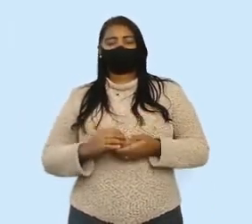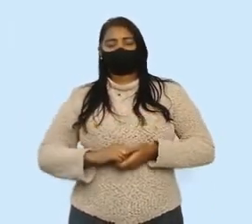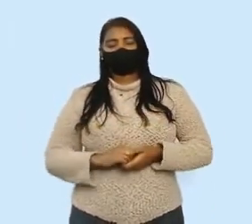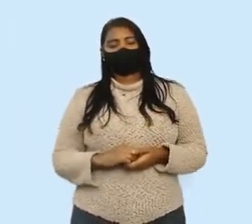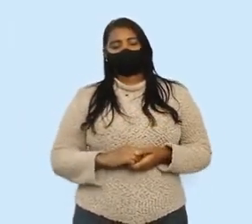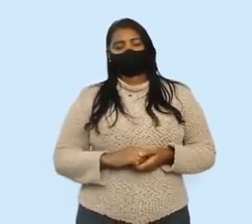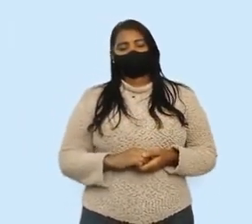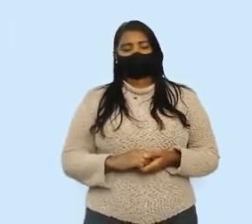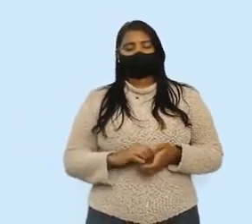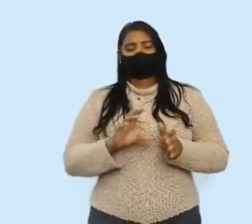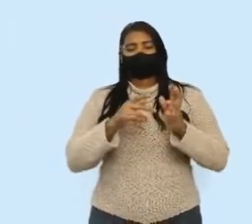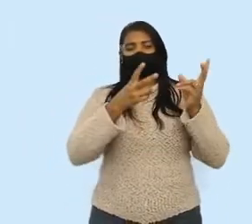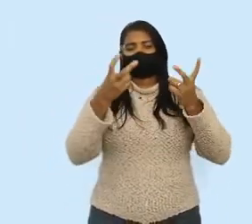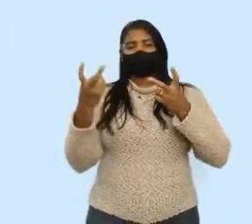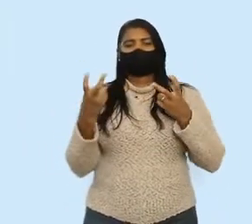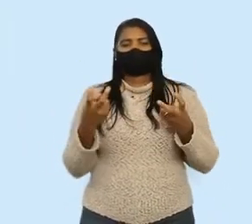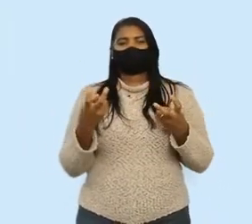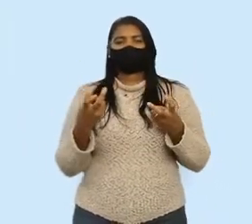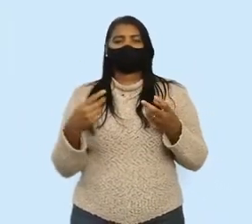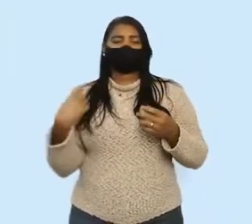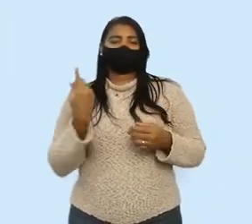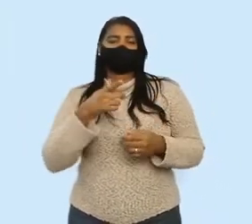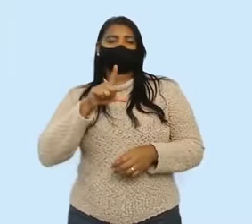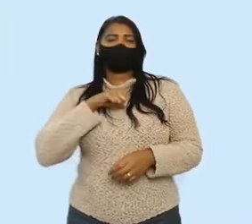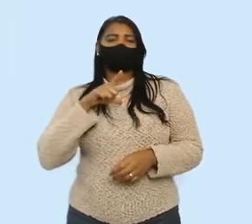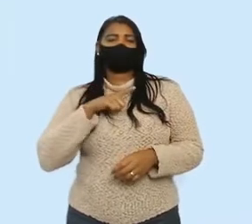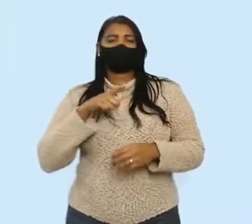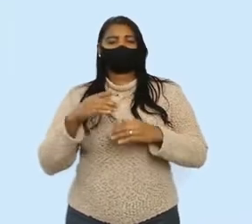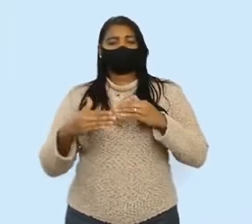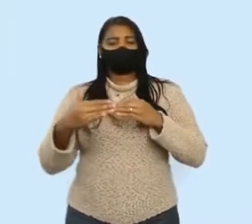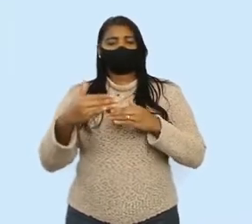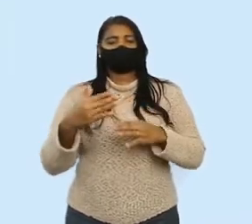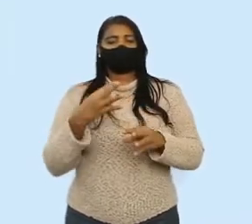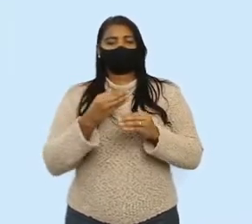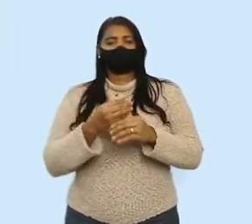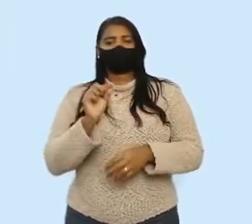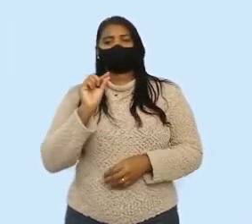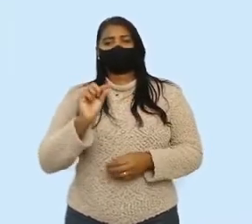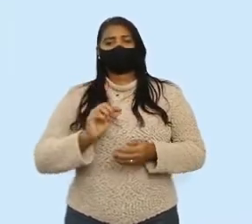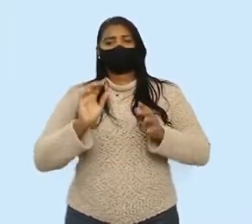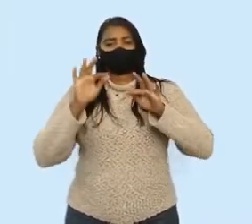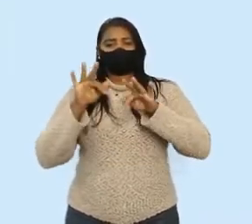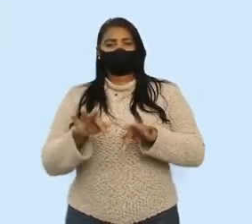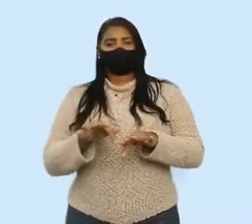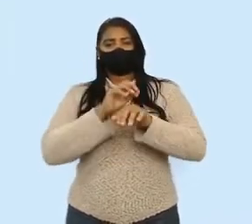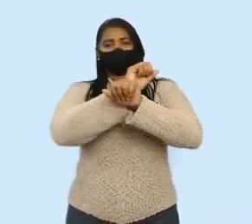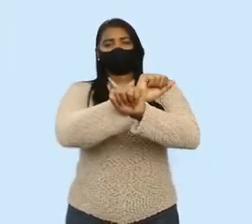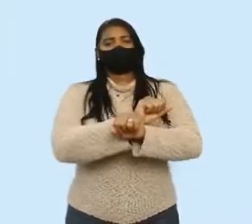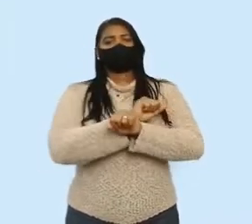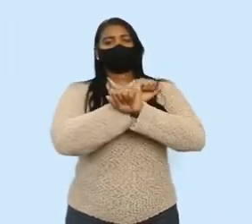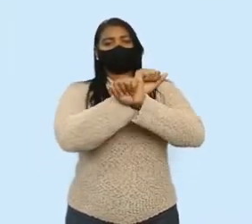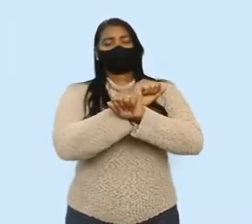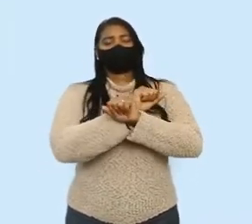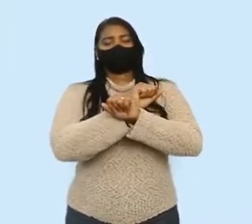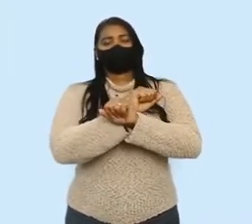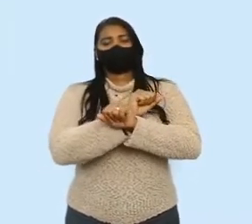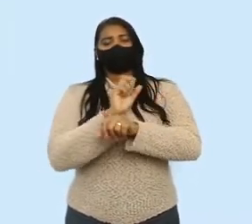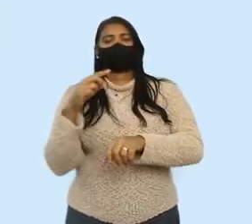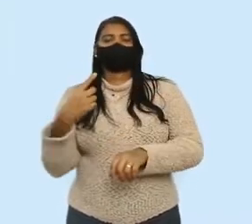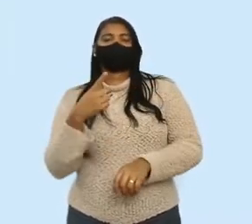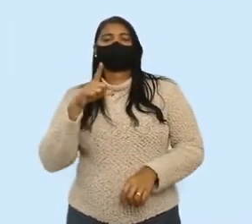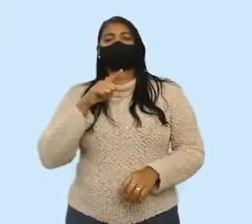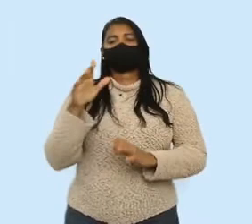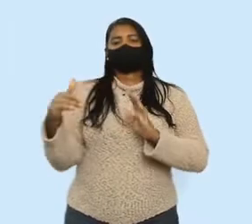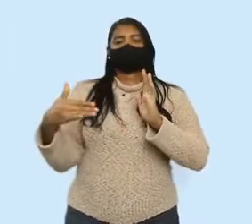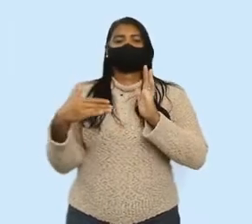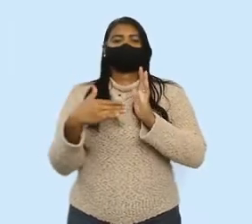gente percebe que quando a gente tem o processo de fim da escravidão, a gente vai ter